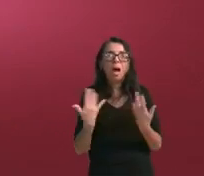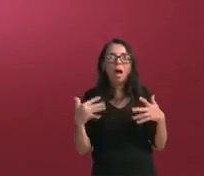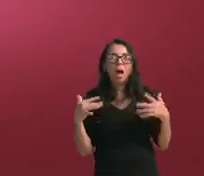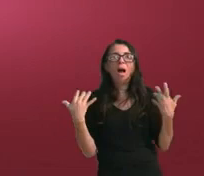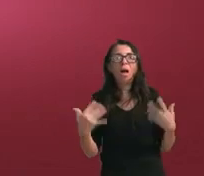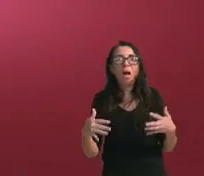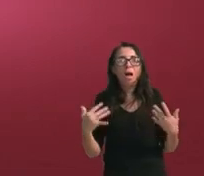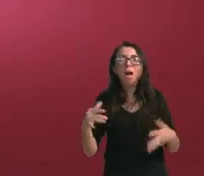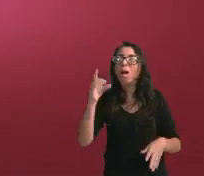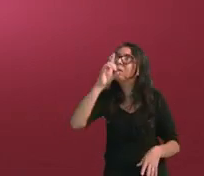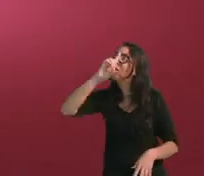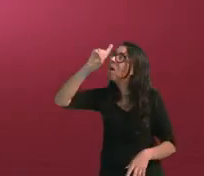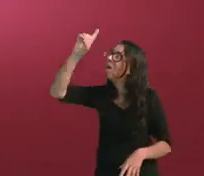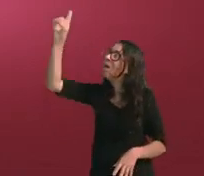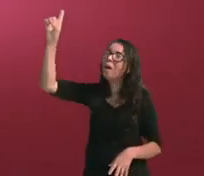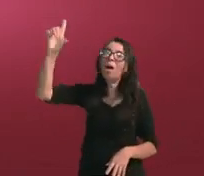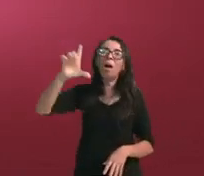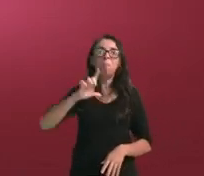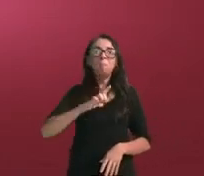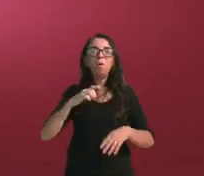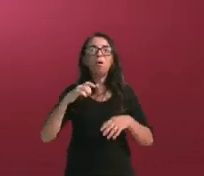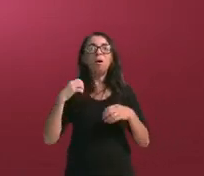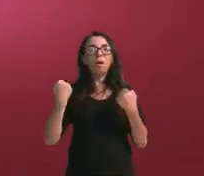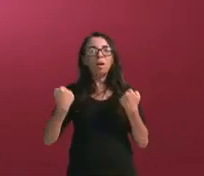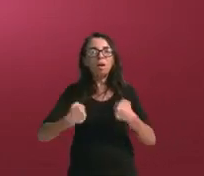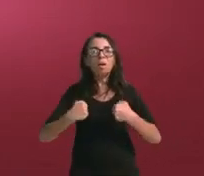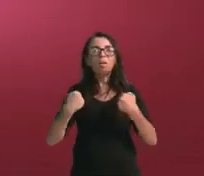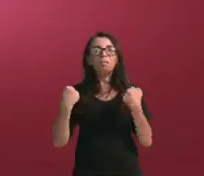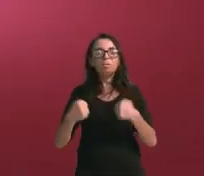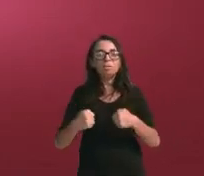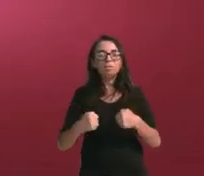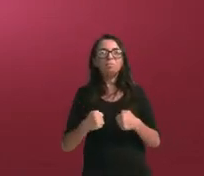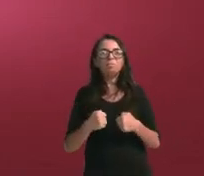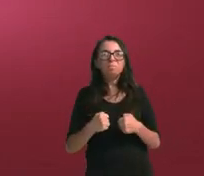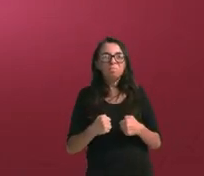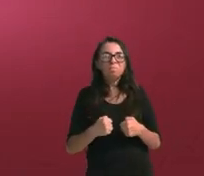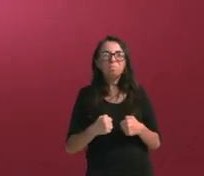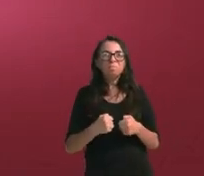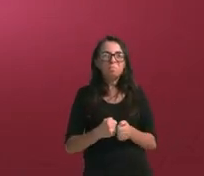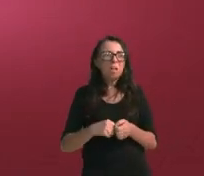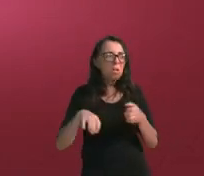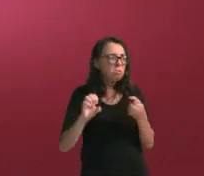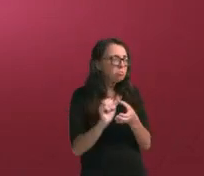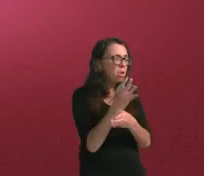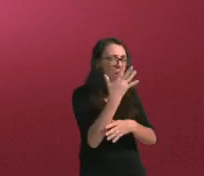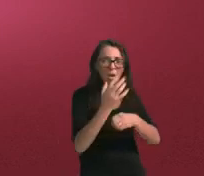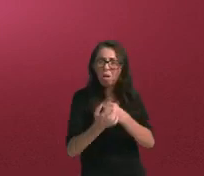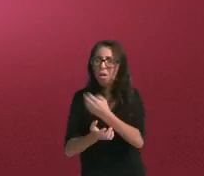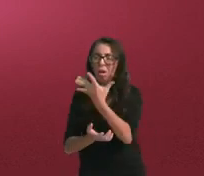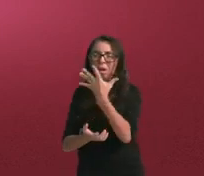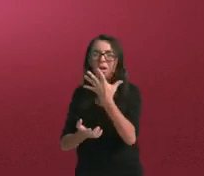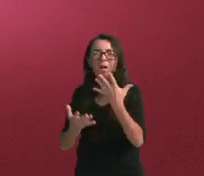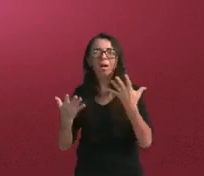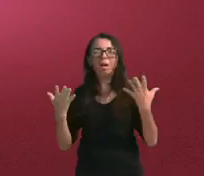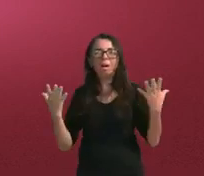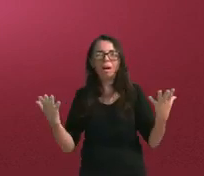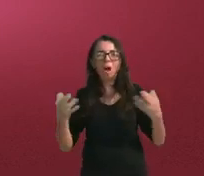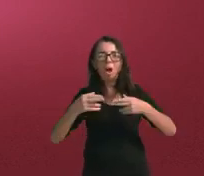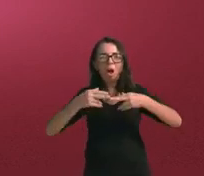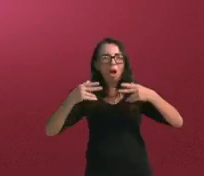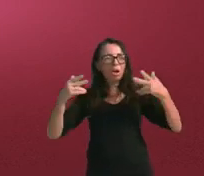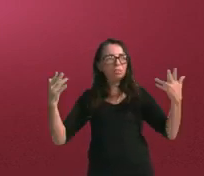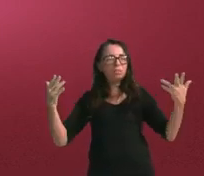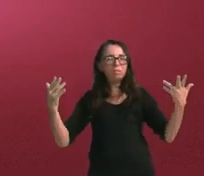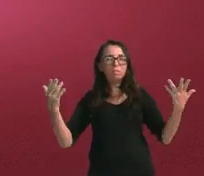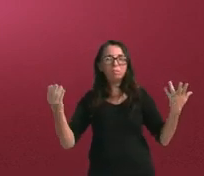16. O que foi que aconteceu no 17? Deus disse uma ordem a Arão, e Arão fez o